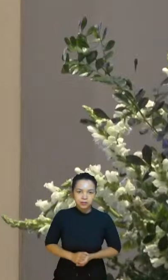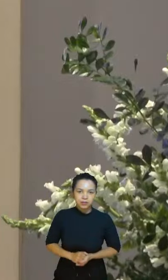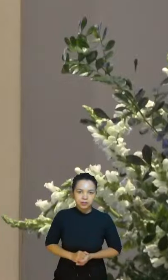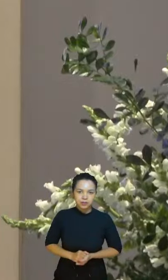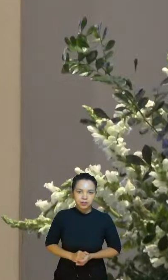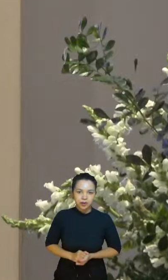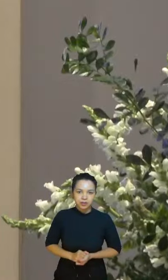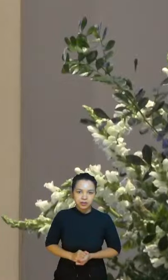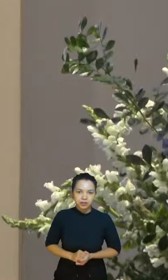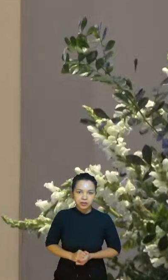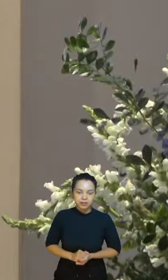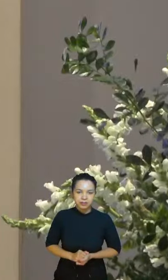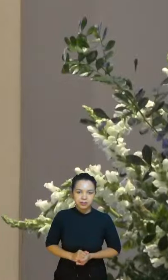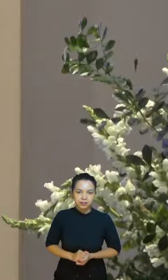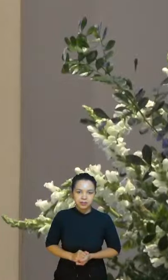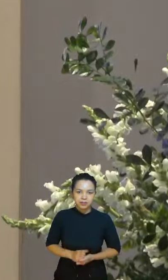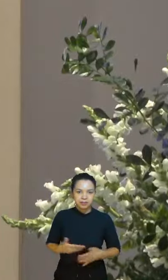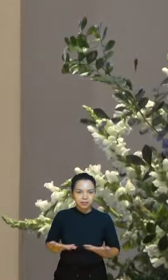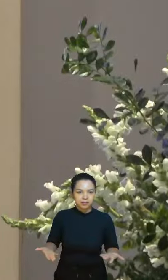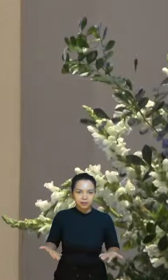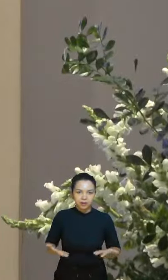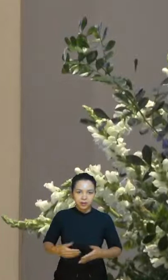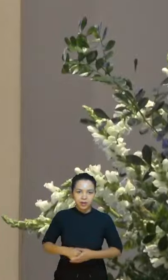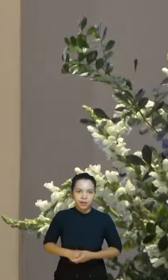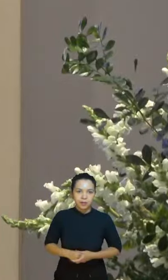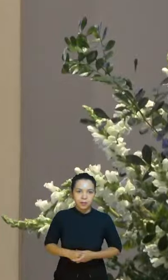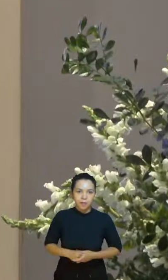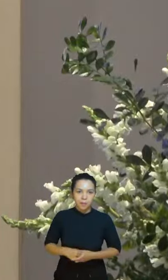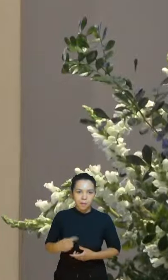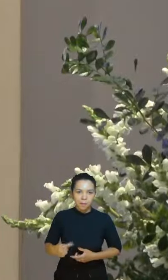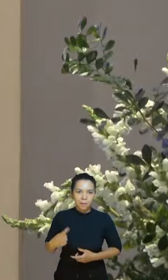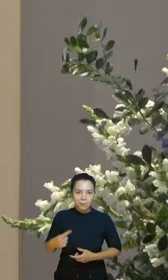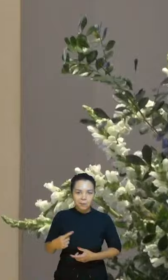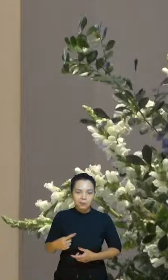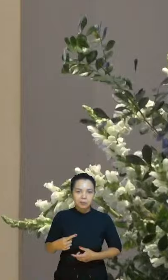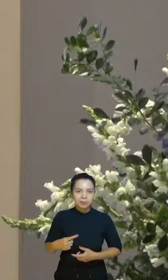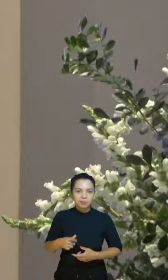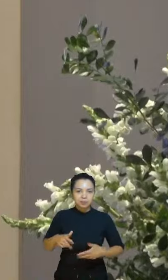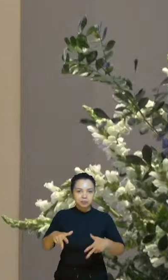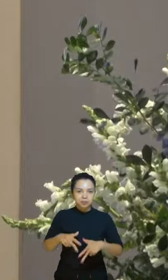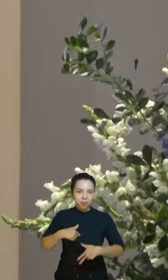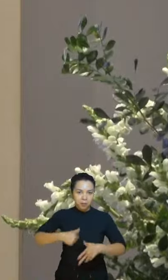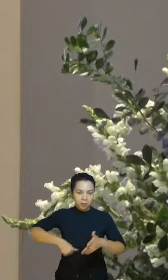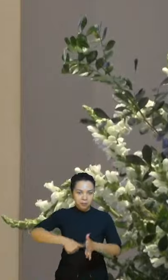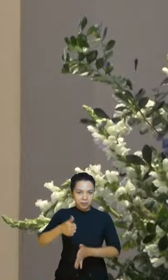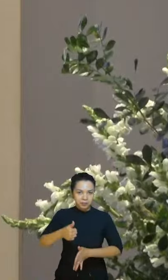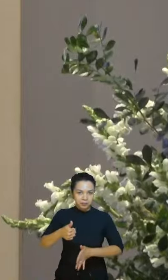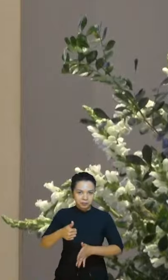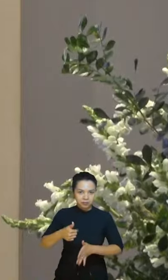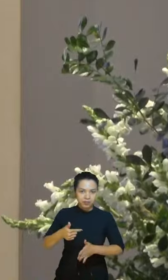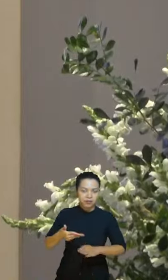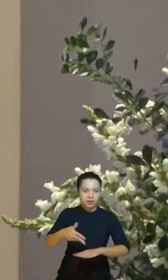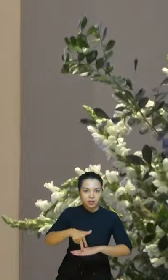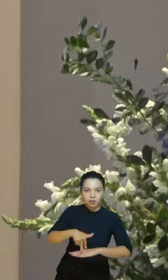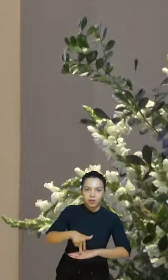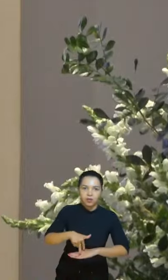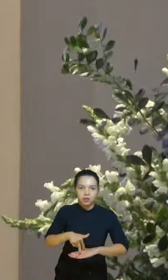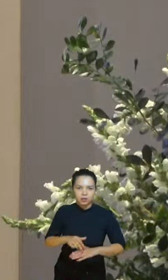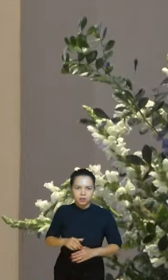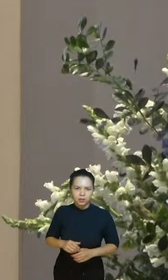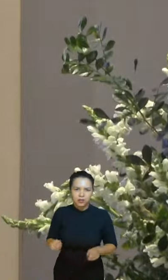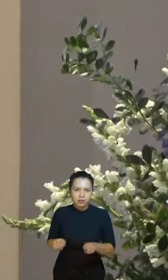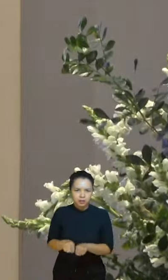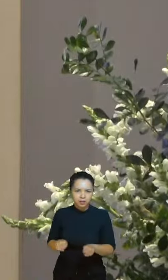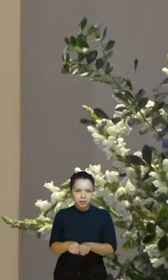anterior de que justiça é efetivamente gênero de primeira necessidade como o são também